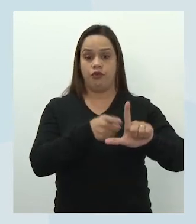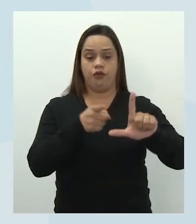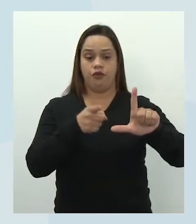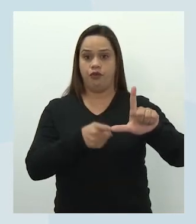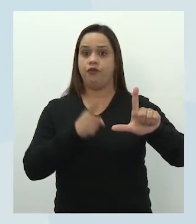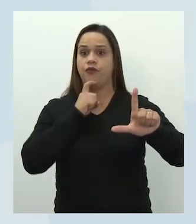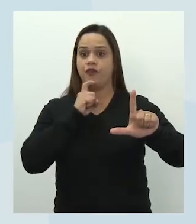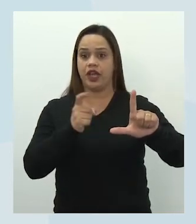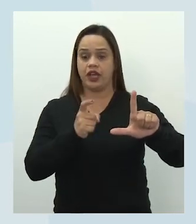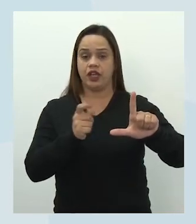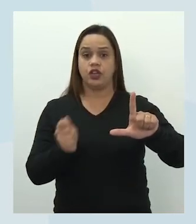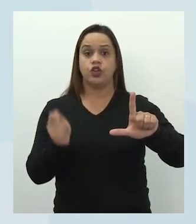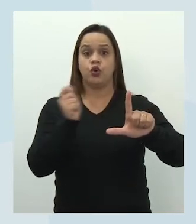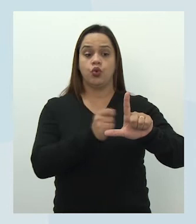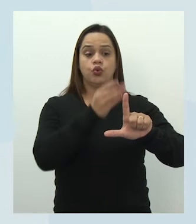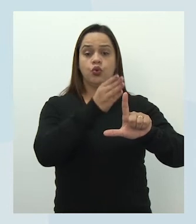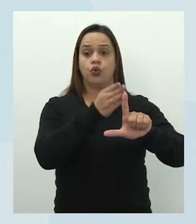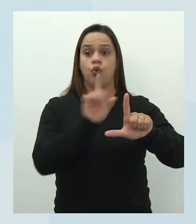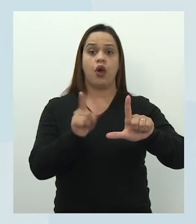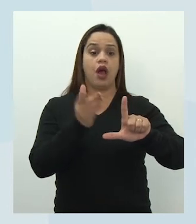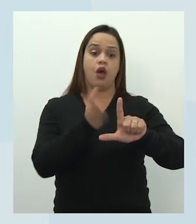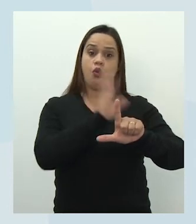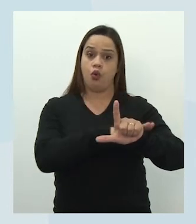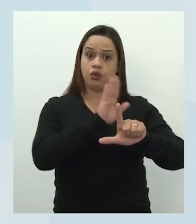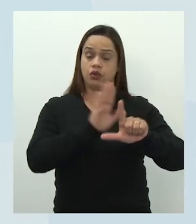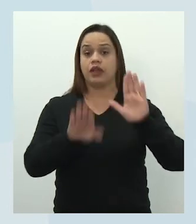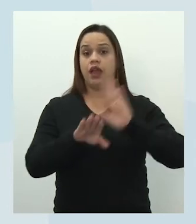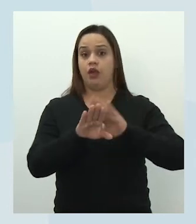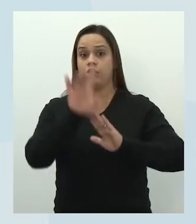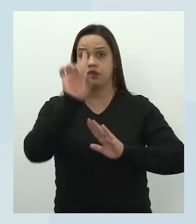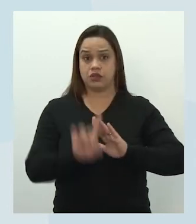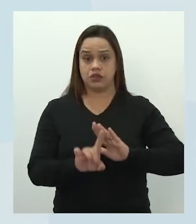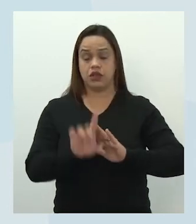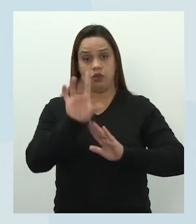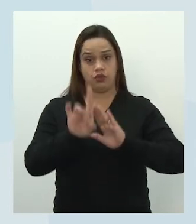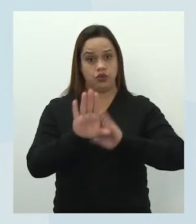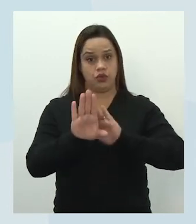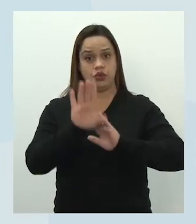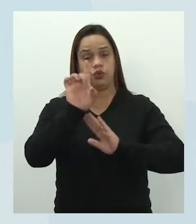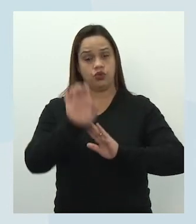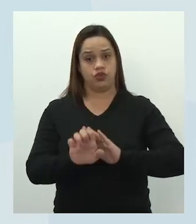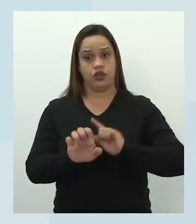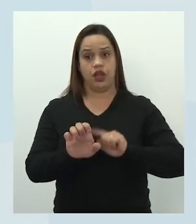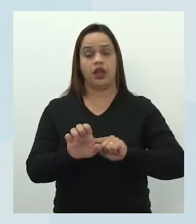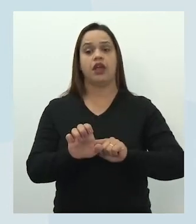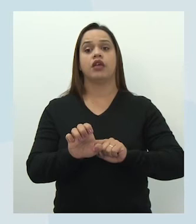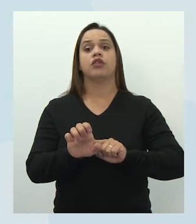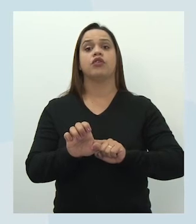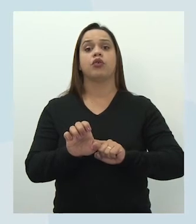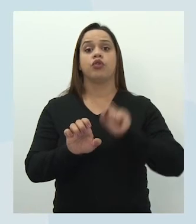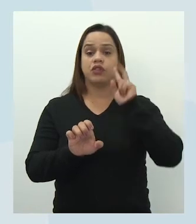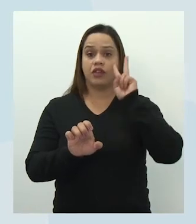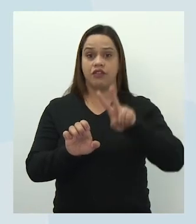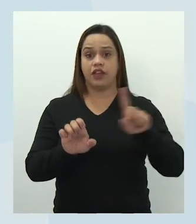vermelha, ao se juntarem do lado esquerdo da figura... Isso, aperta para mim. Mais uma vez, por